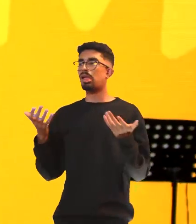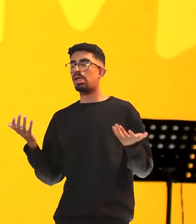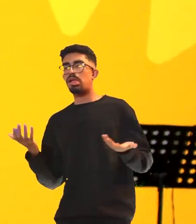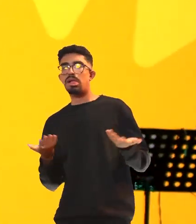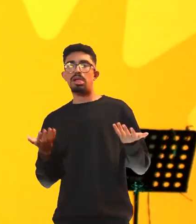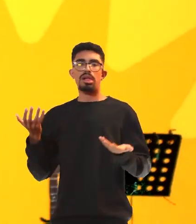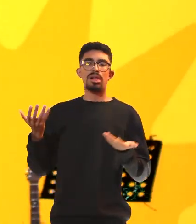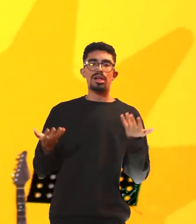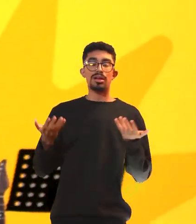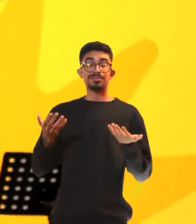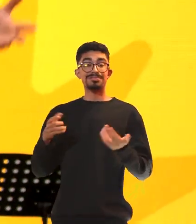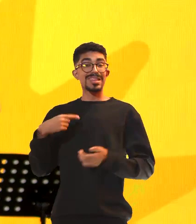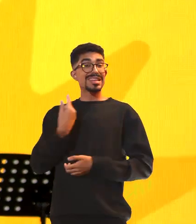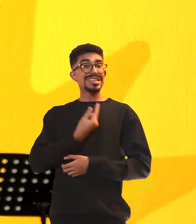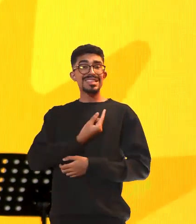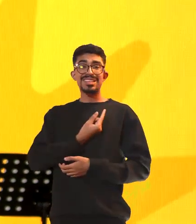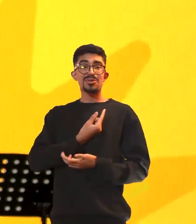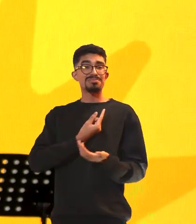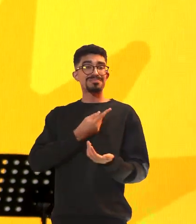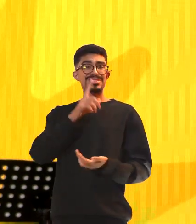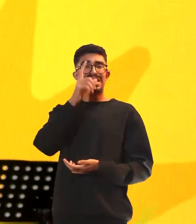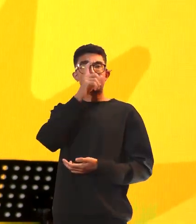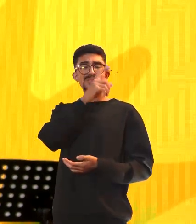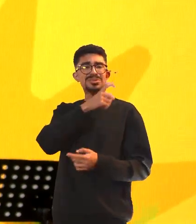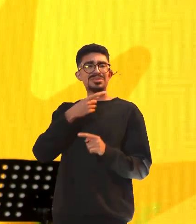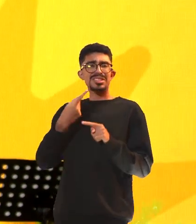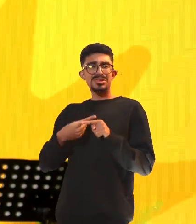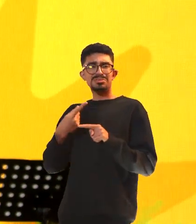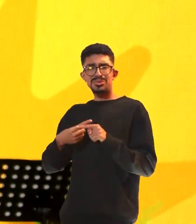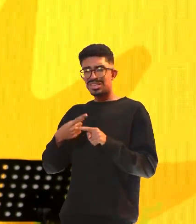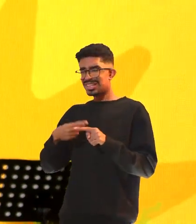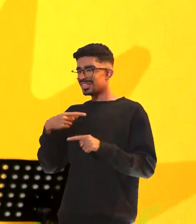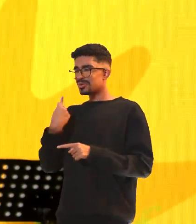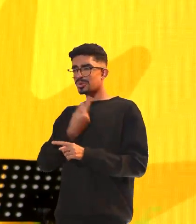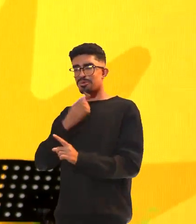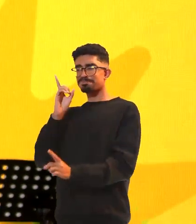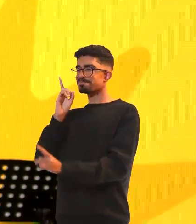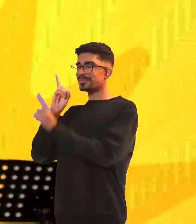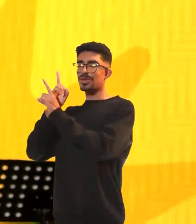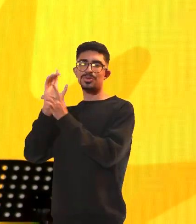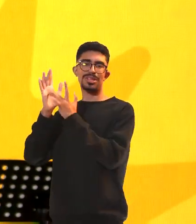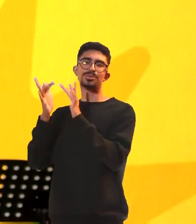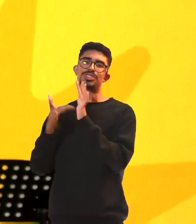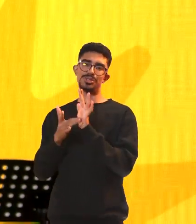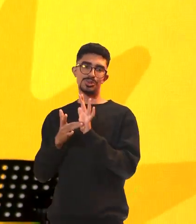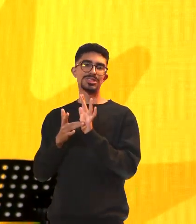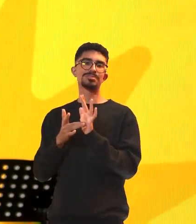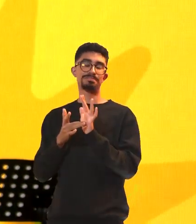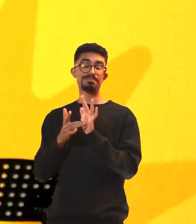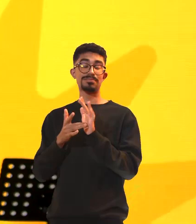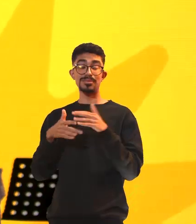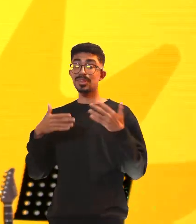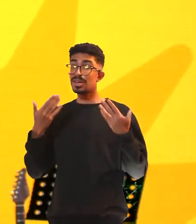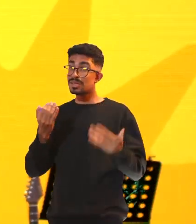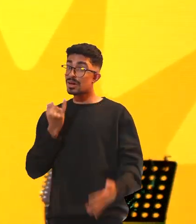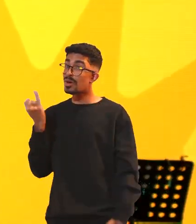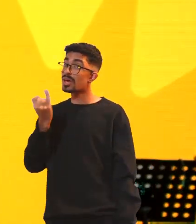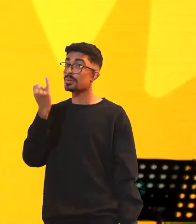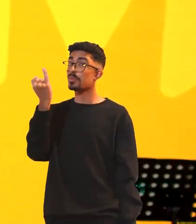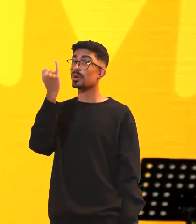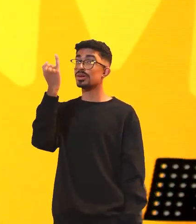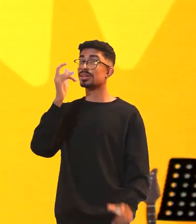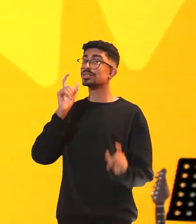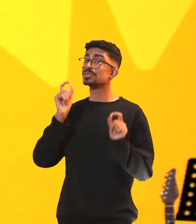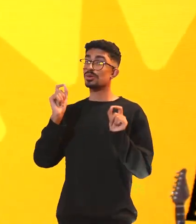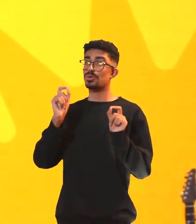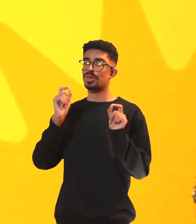gente para de fazer isso, fica muito mais fácil você desviar o caminho. Por isso a importância de algo que eu falo desde